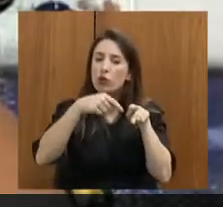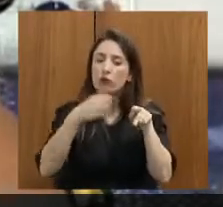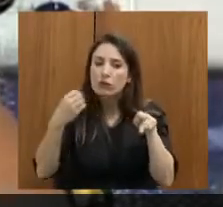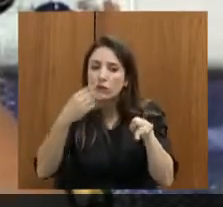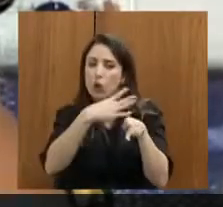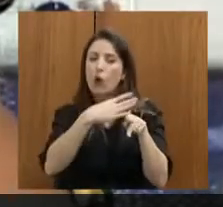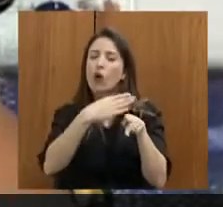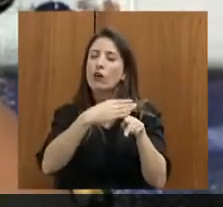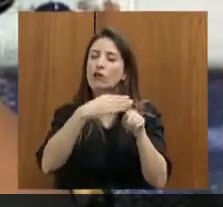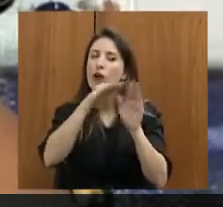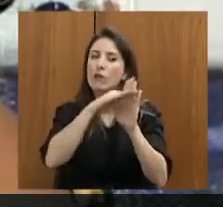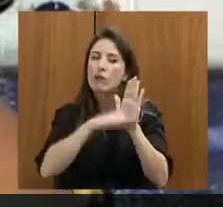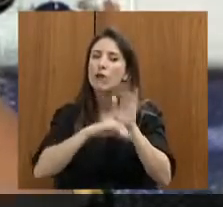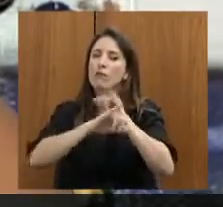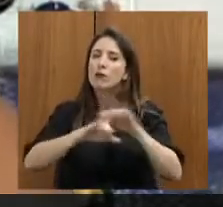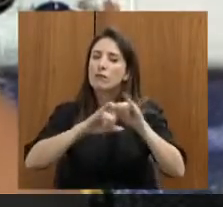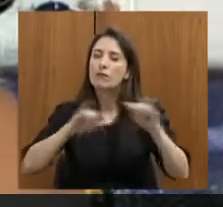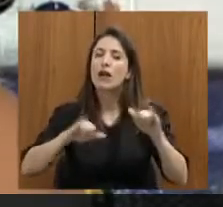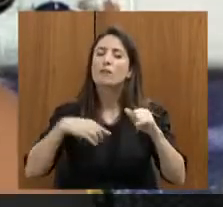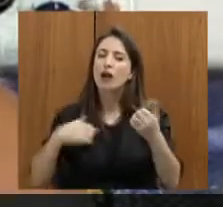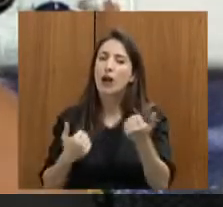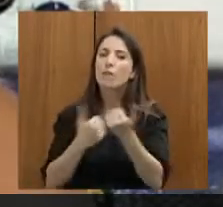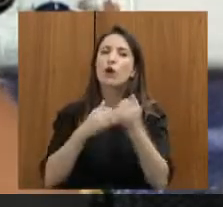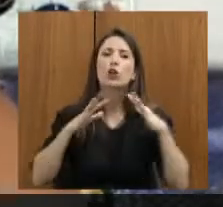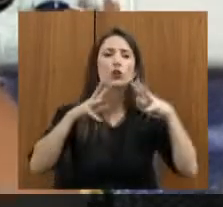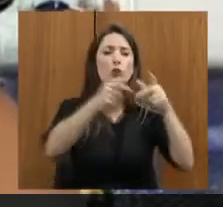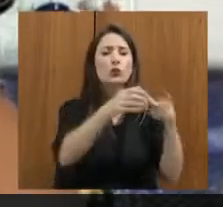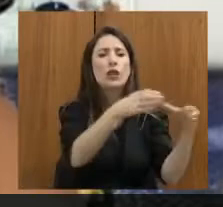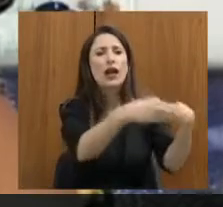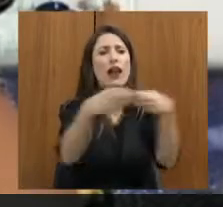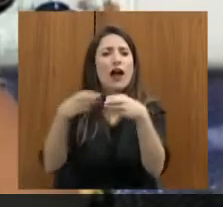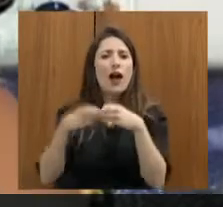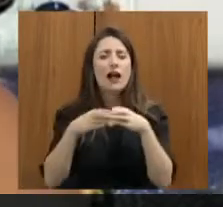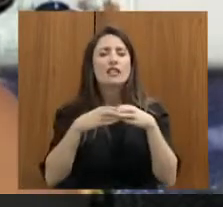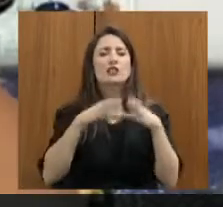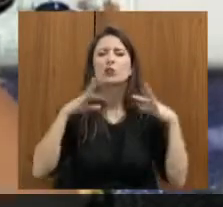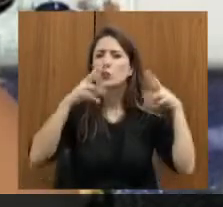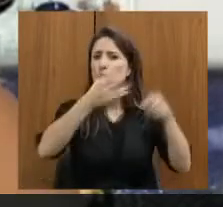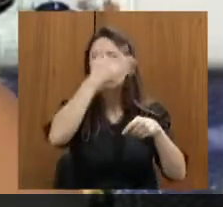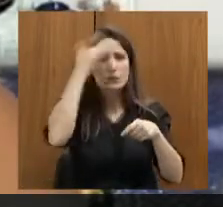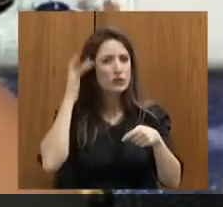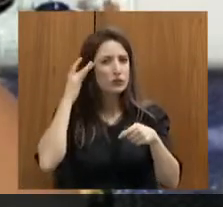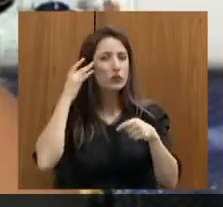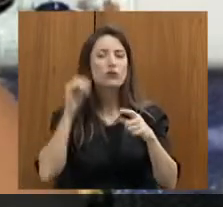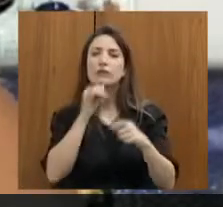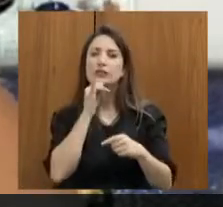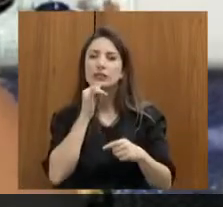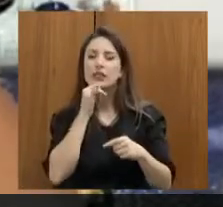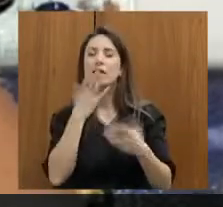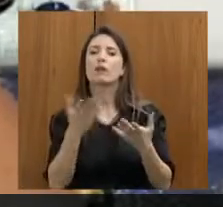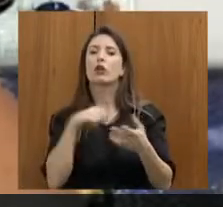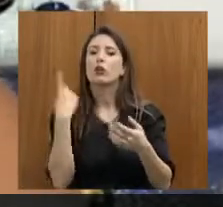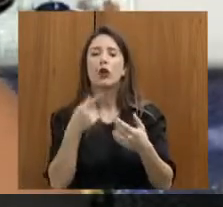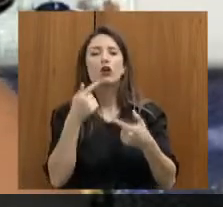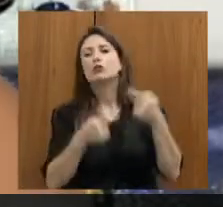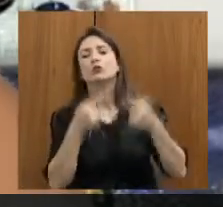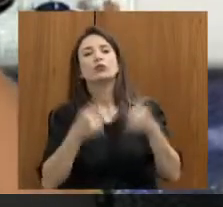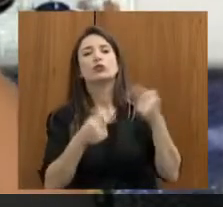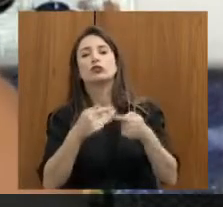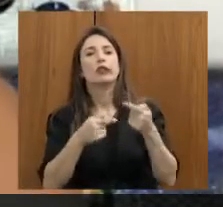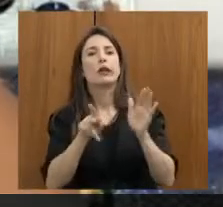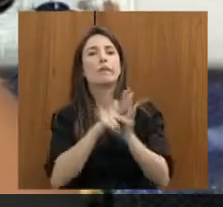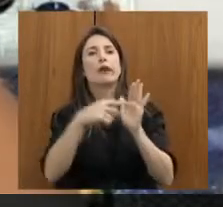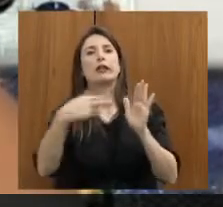estabelecem todas as costas de grupo por exemplo a gente não discutir o patrimônio da comunidade LGBT e a mais